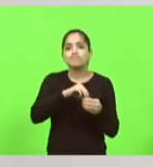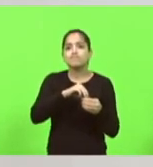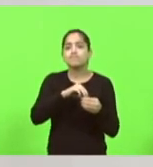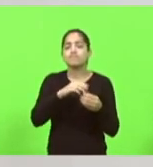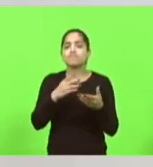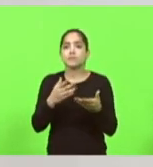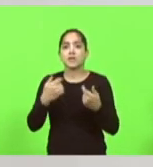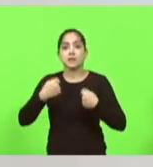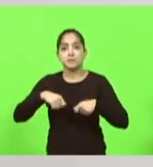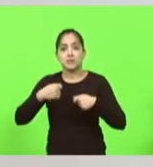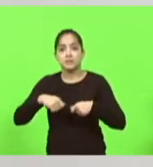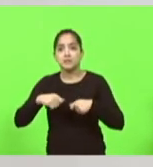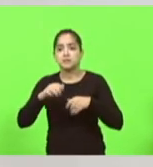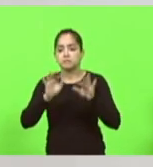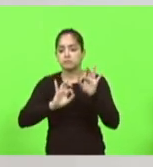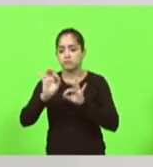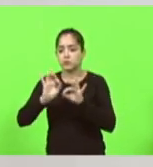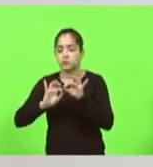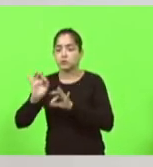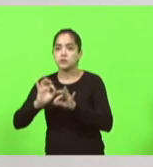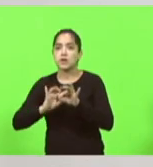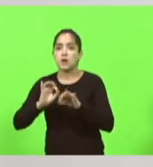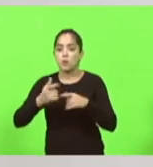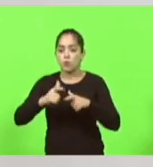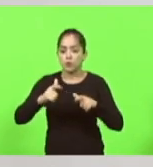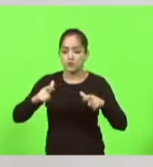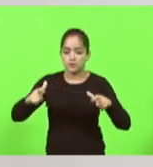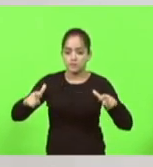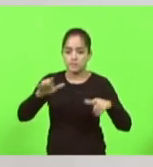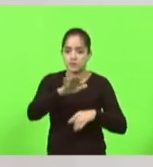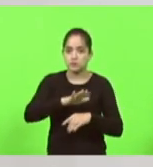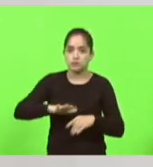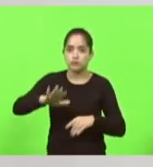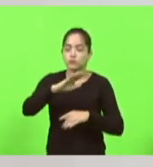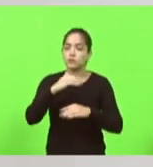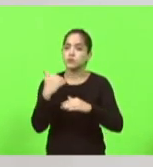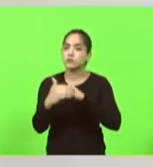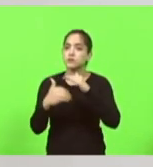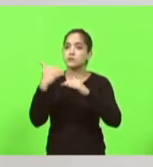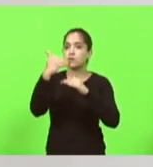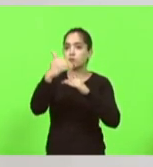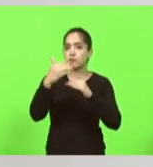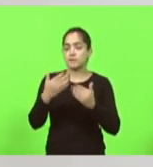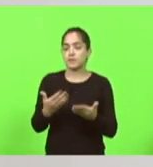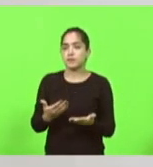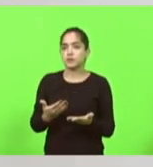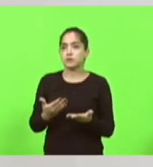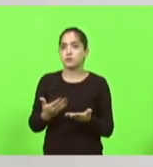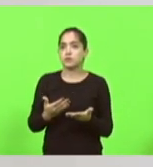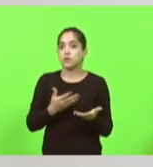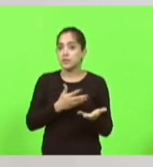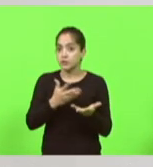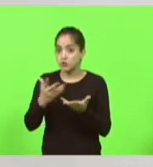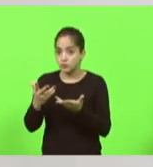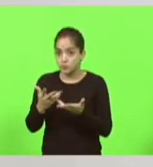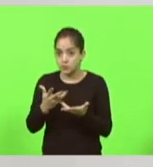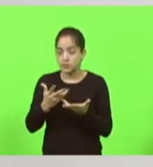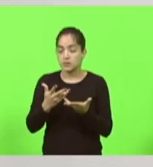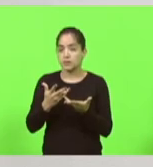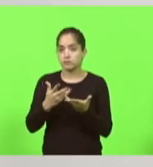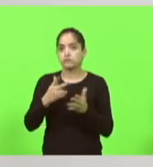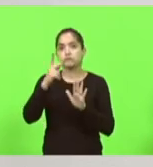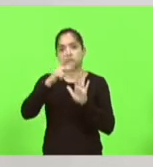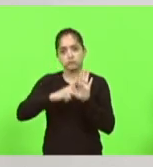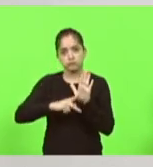Nós temos que projetar o crescimento de uma região, desenvolvimento de uma região. E nós buscamos projetos